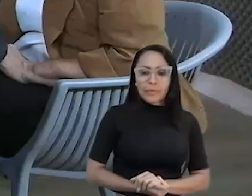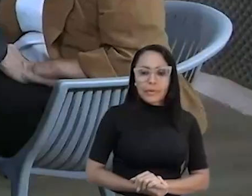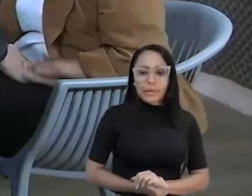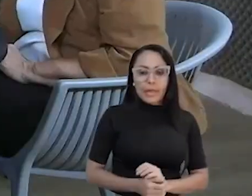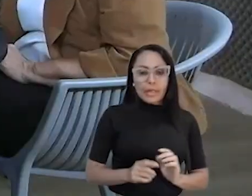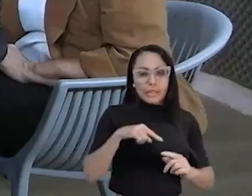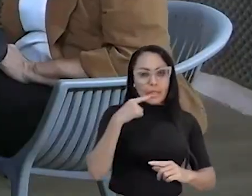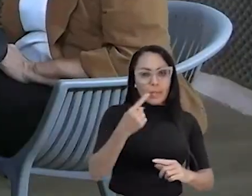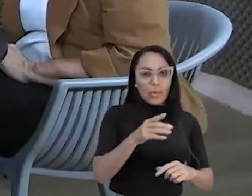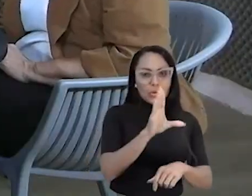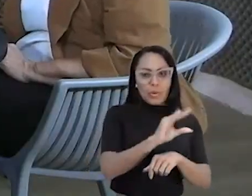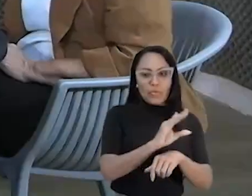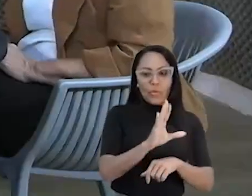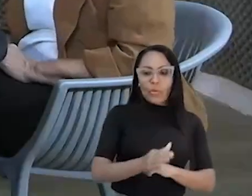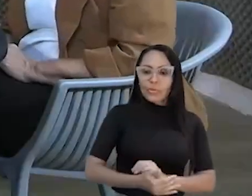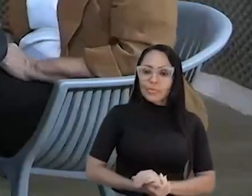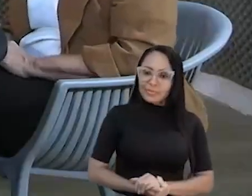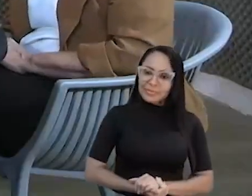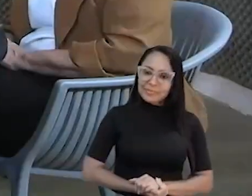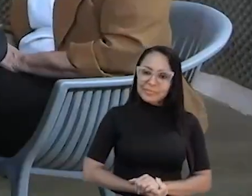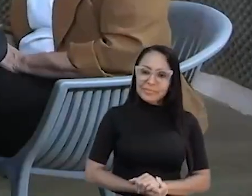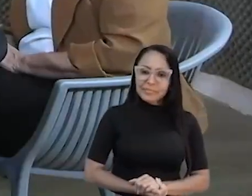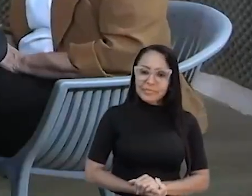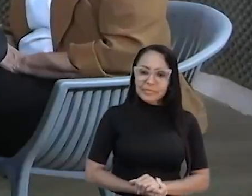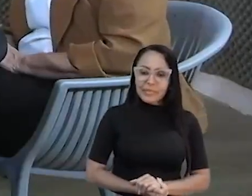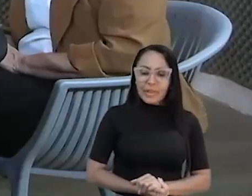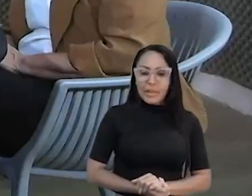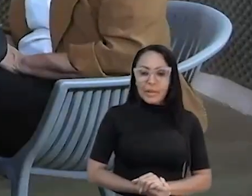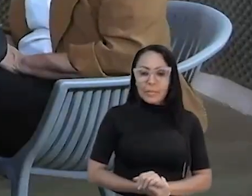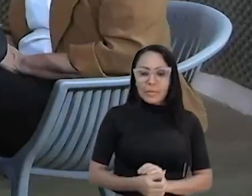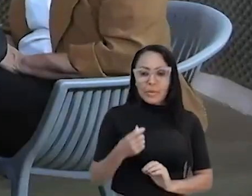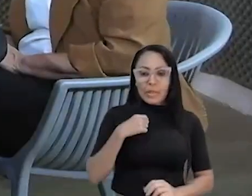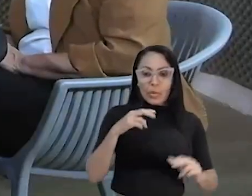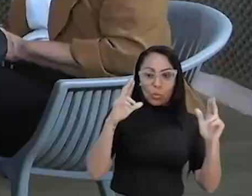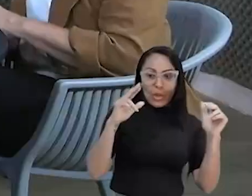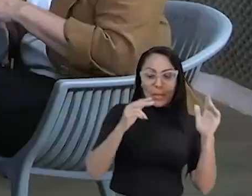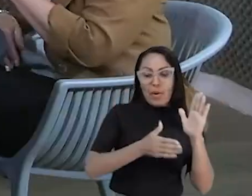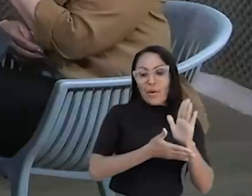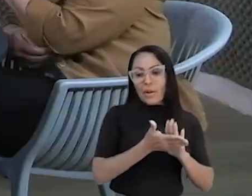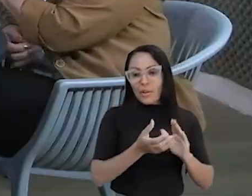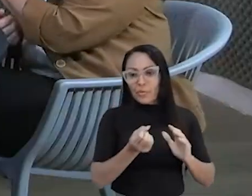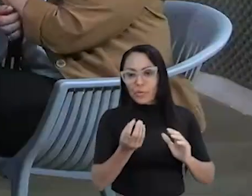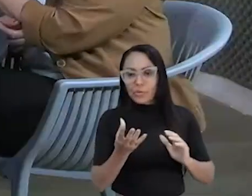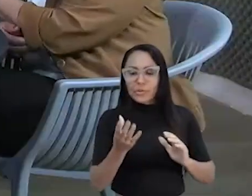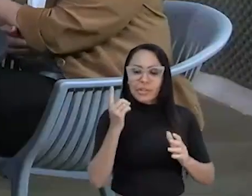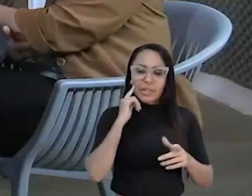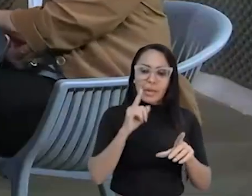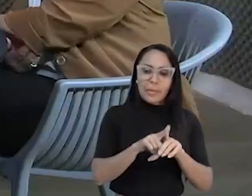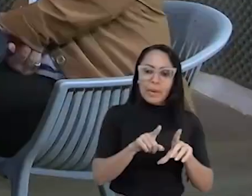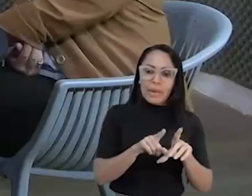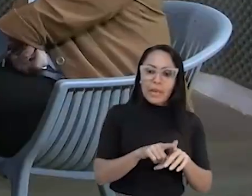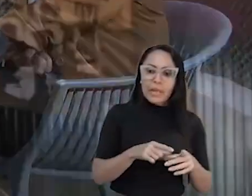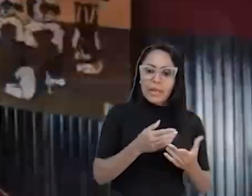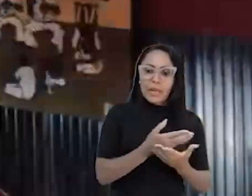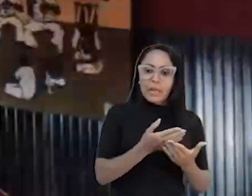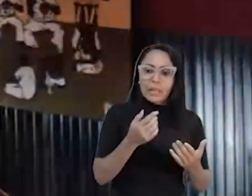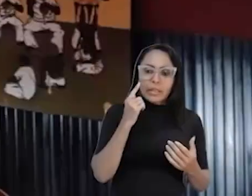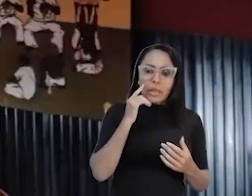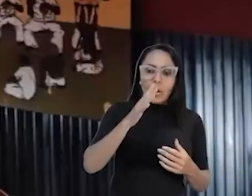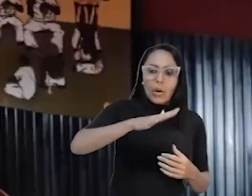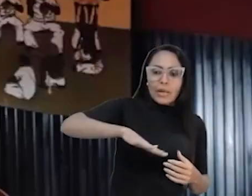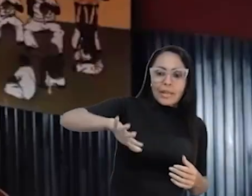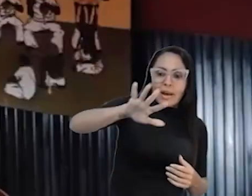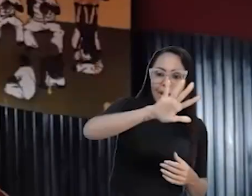próxima imagem, a pessoa tentando fugir do tema, né? E aí a gente traz essa que eu achei, eu e Nara tava lá e disse, a gente